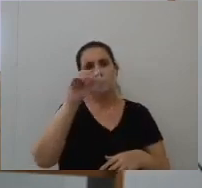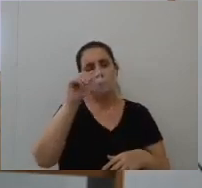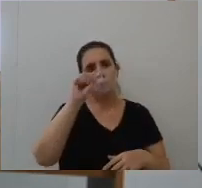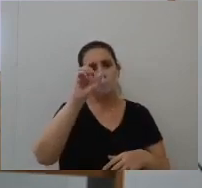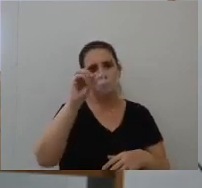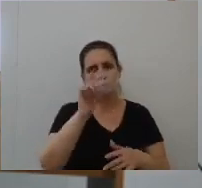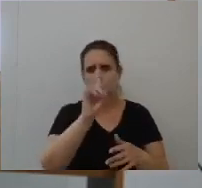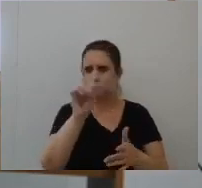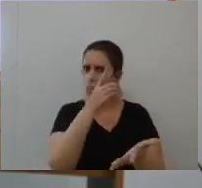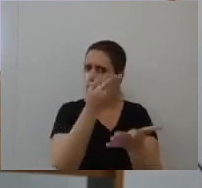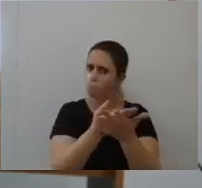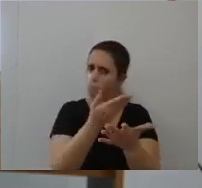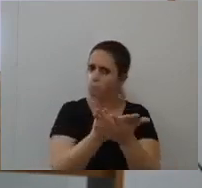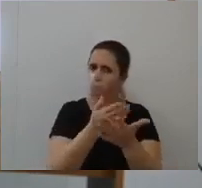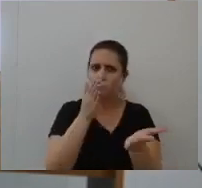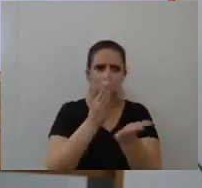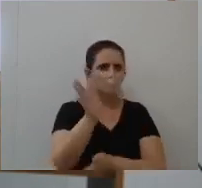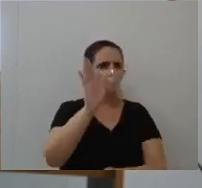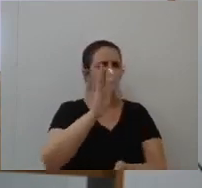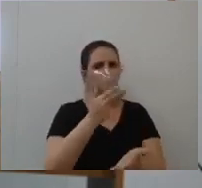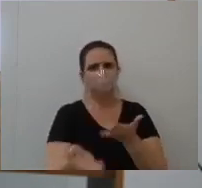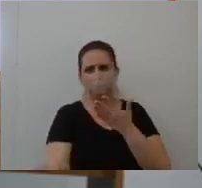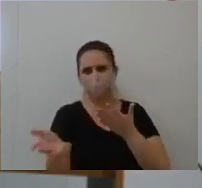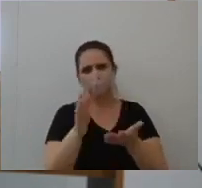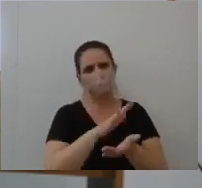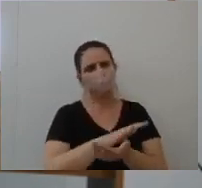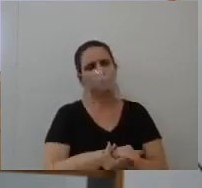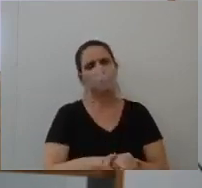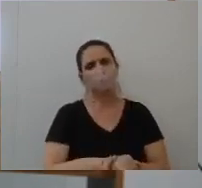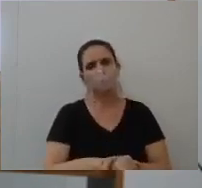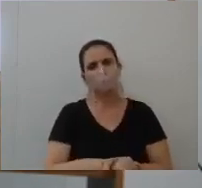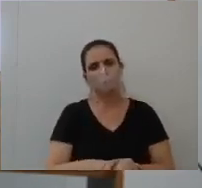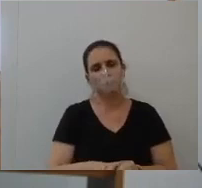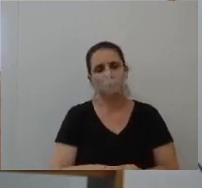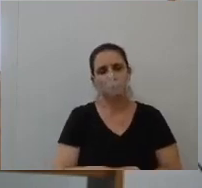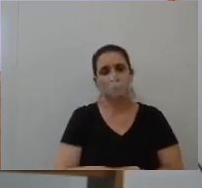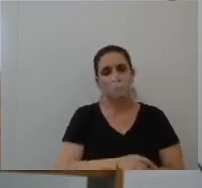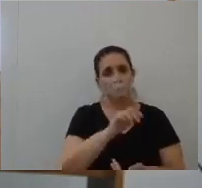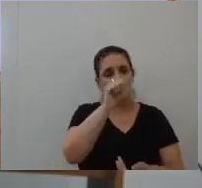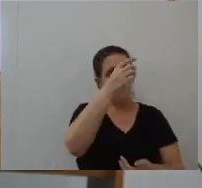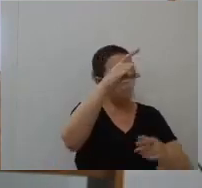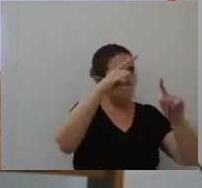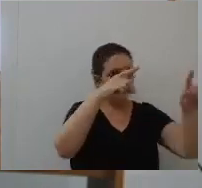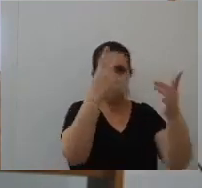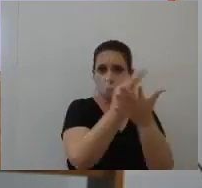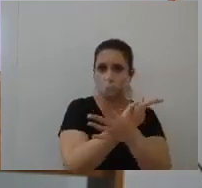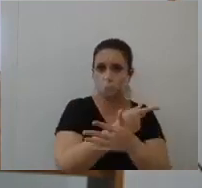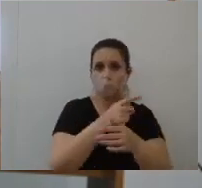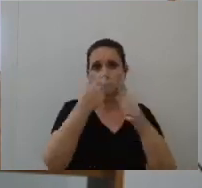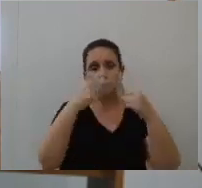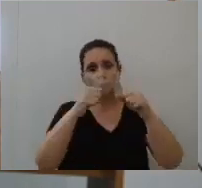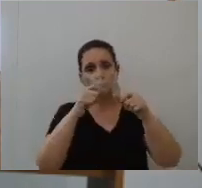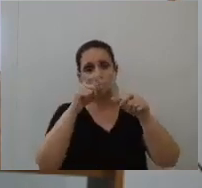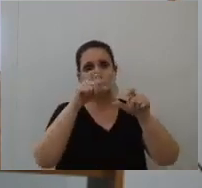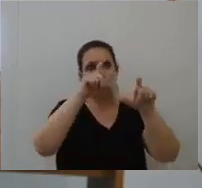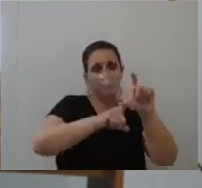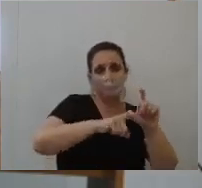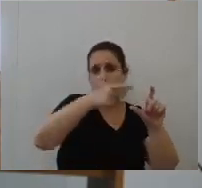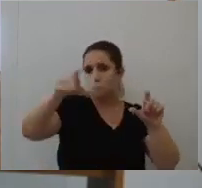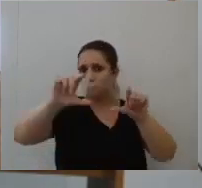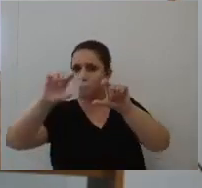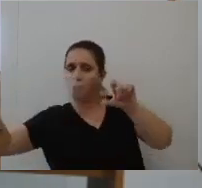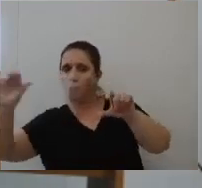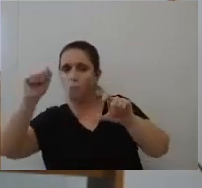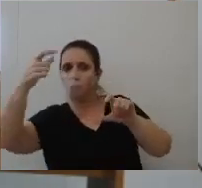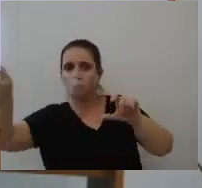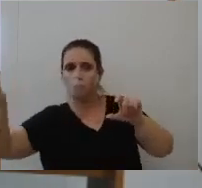não estude, não será aprovado. Então, para que uma ação aconteça, ela depende de uma outra,